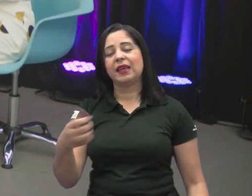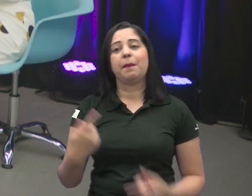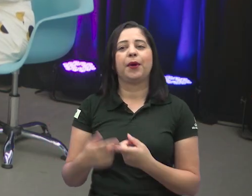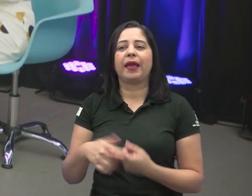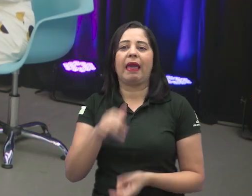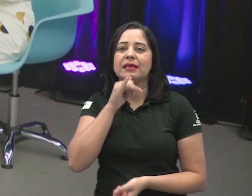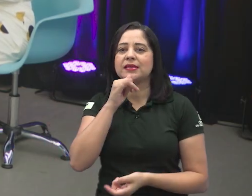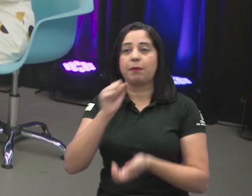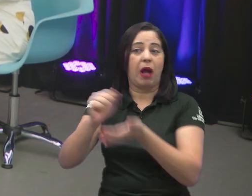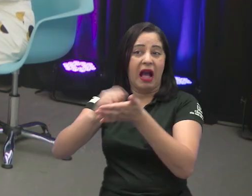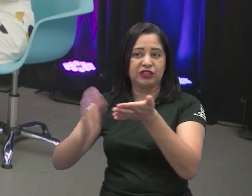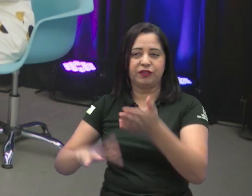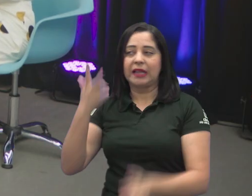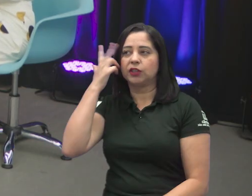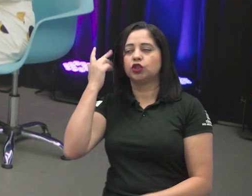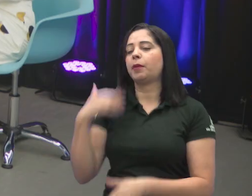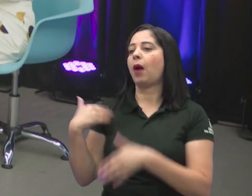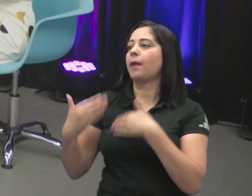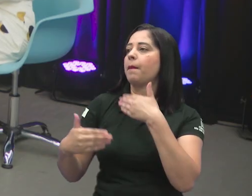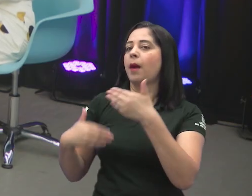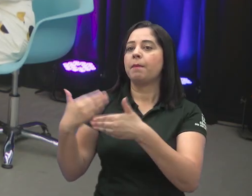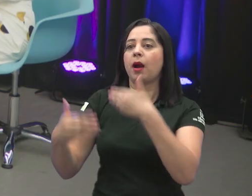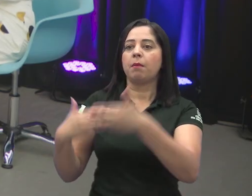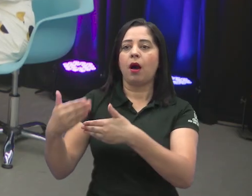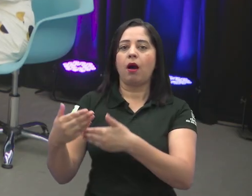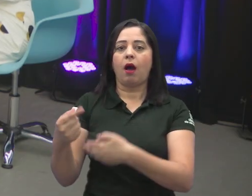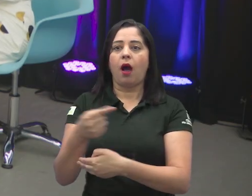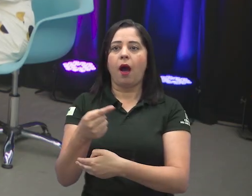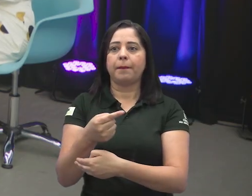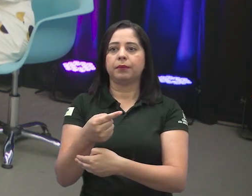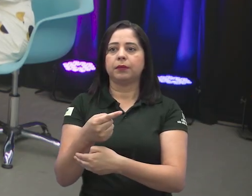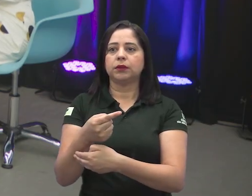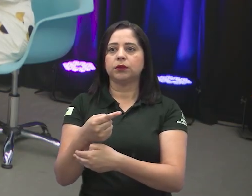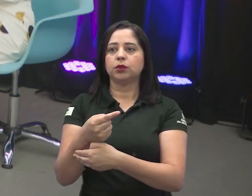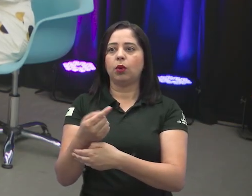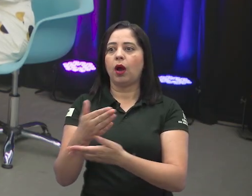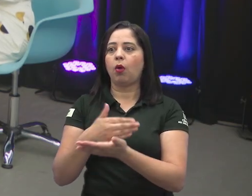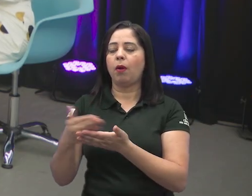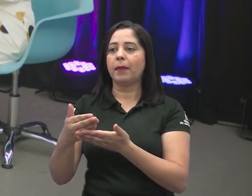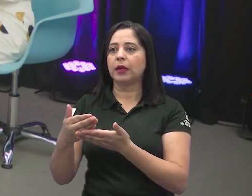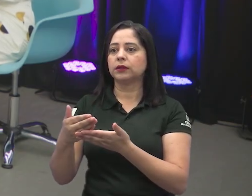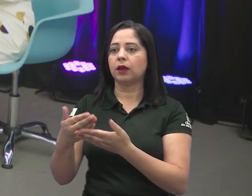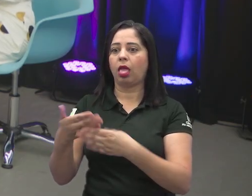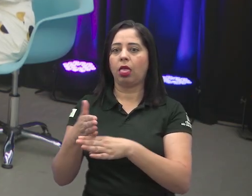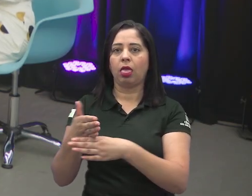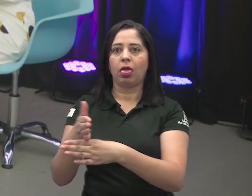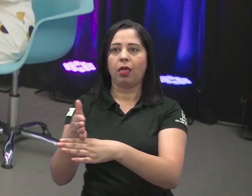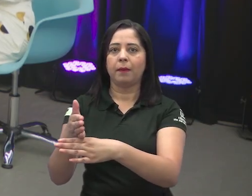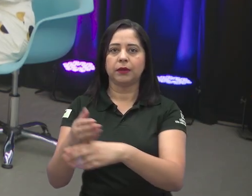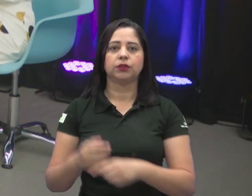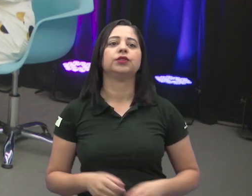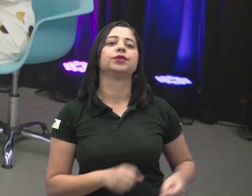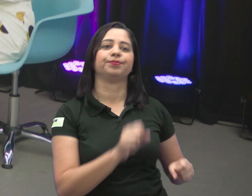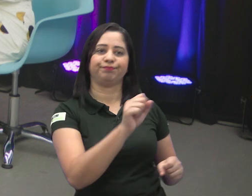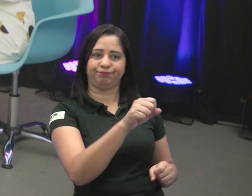que é do cotidiano dele e, de repente, ele se perde nisso. Isso, tem dificuldade, né? Então, isso é uma